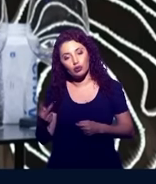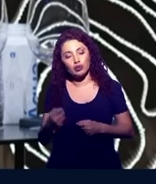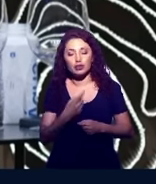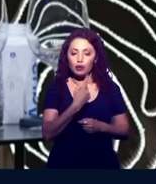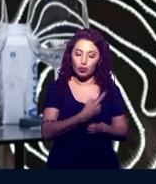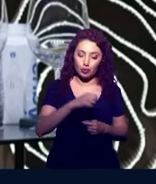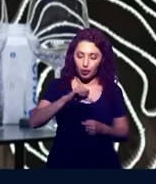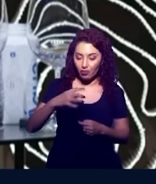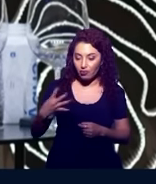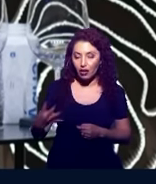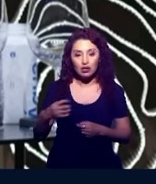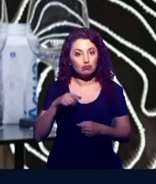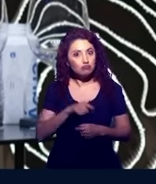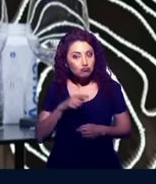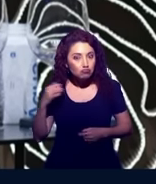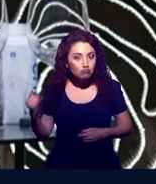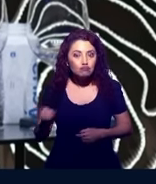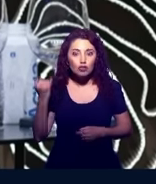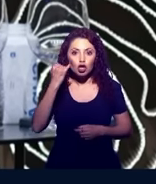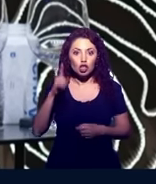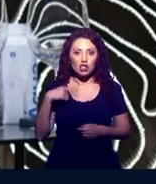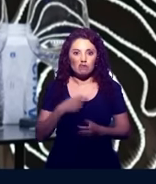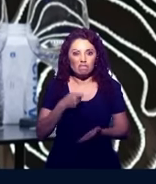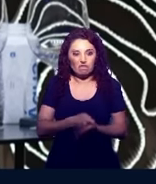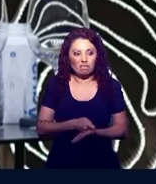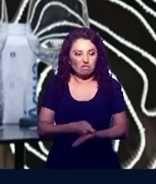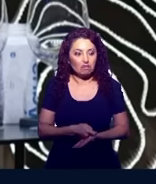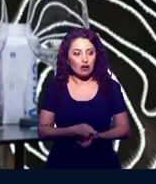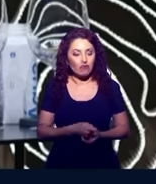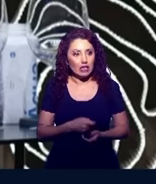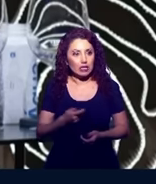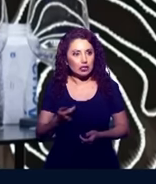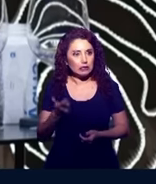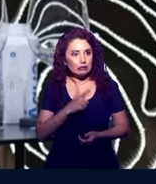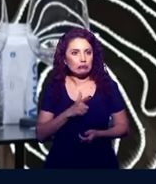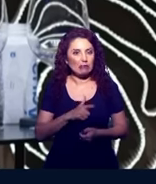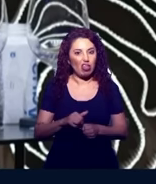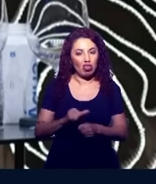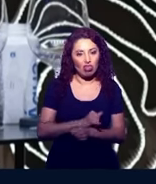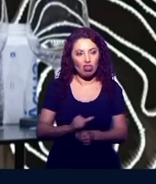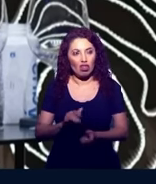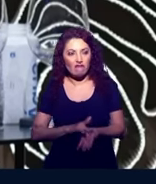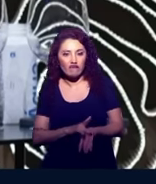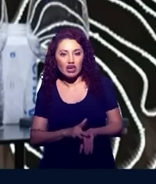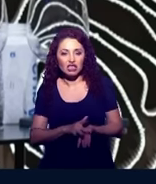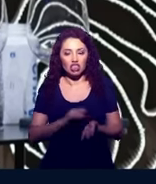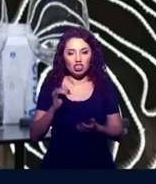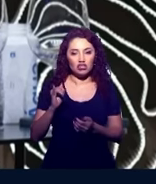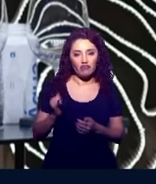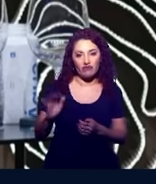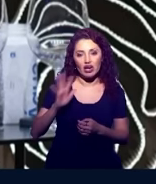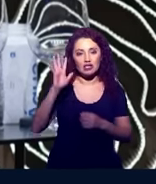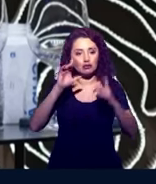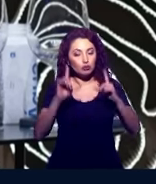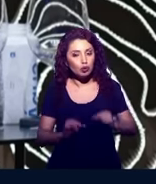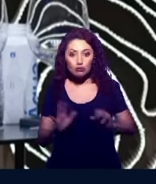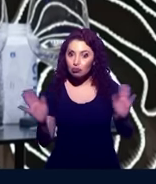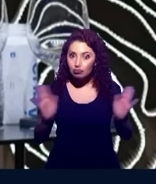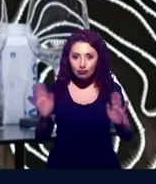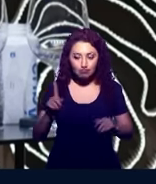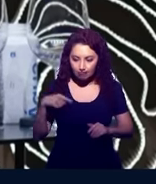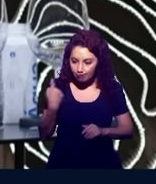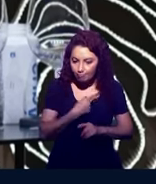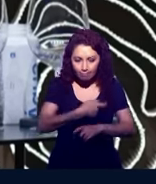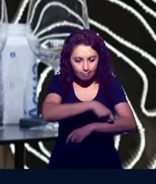porque não tá sendo Baixada a inflação na marra artificialmente tá sendo feito um trabalho